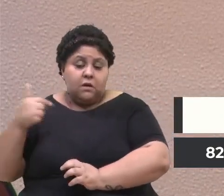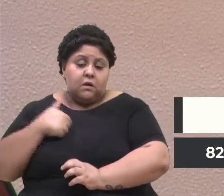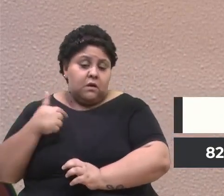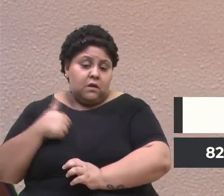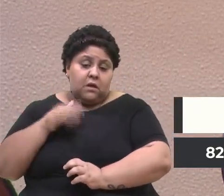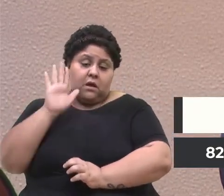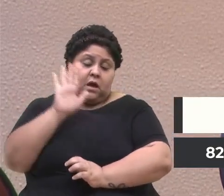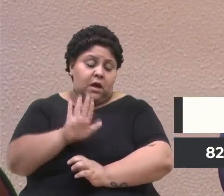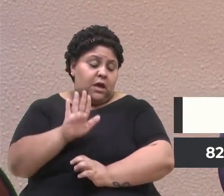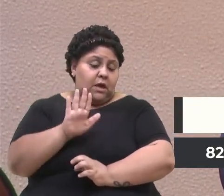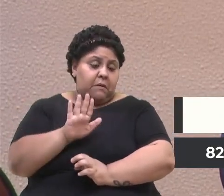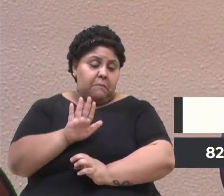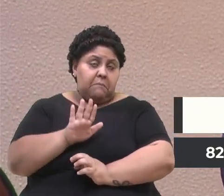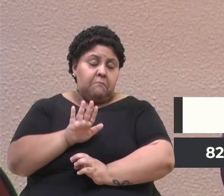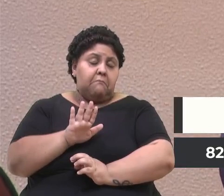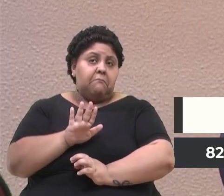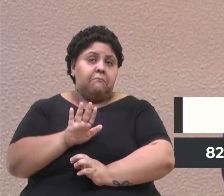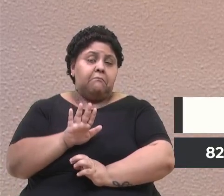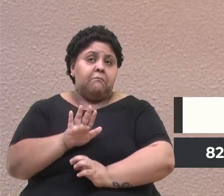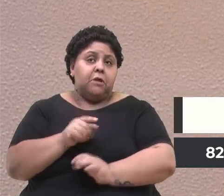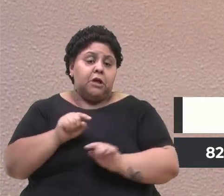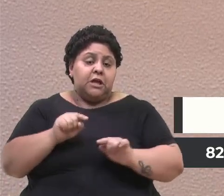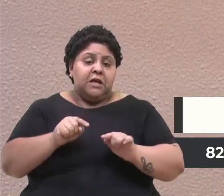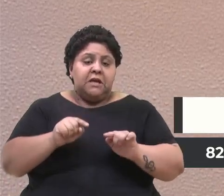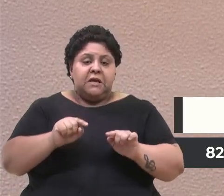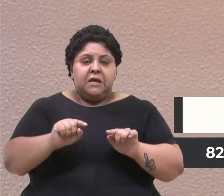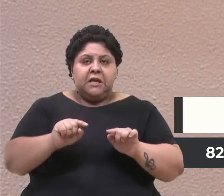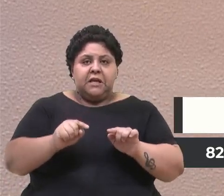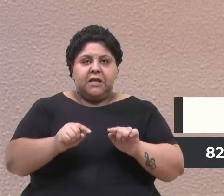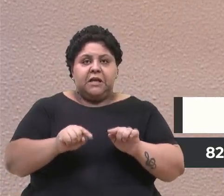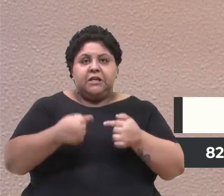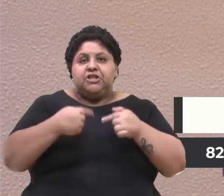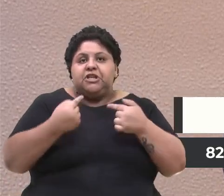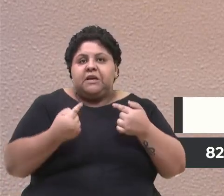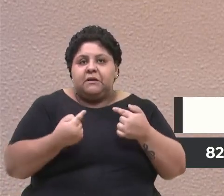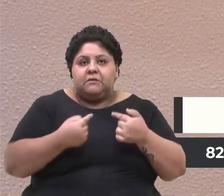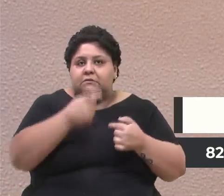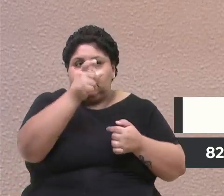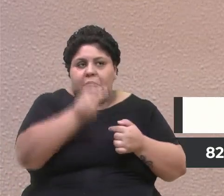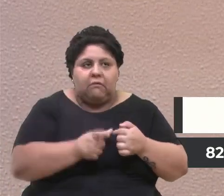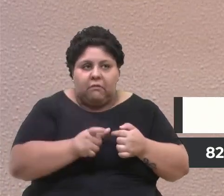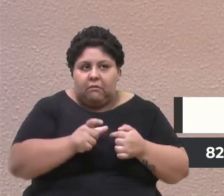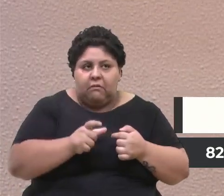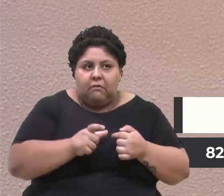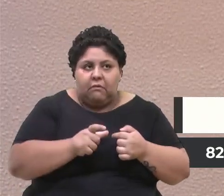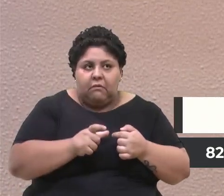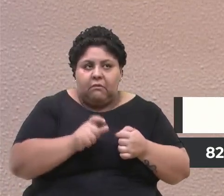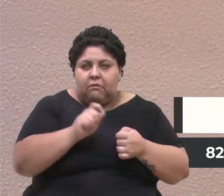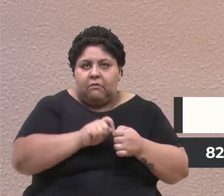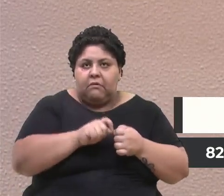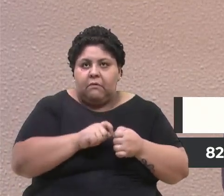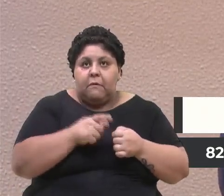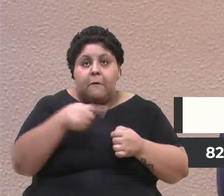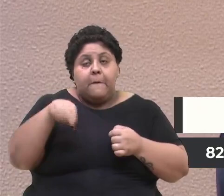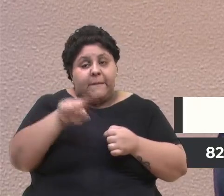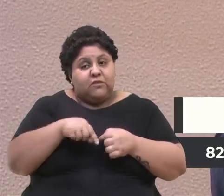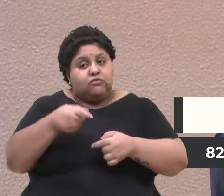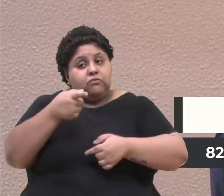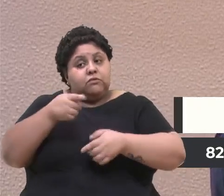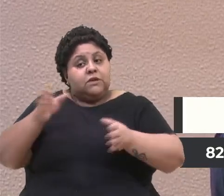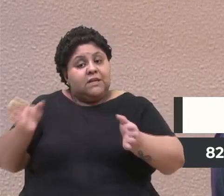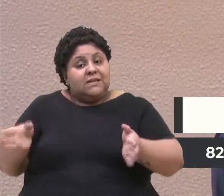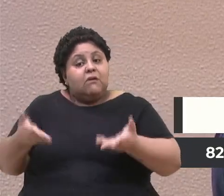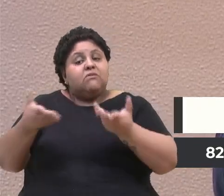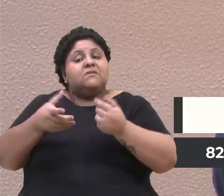aqui criticando quem não fez, mas eu tenho que enaltecer quem teve a coragem de fazer.